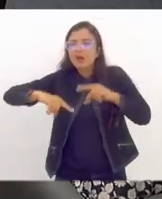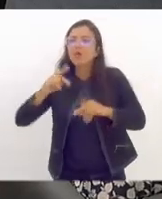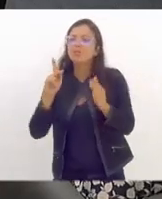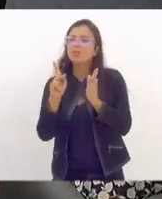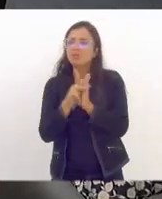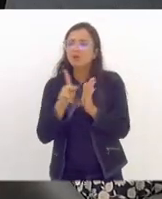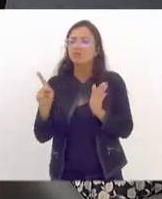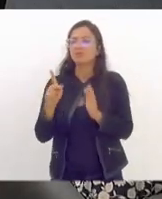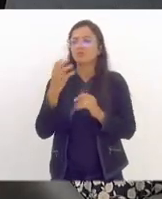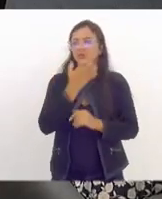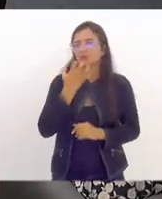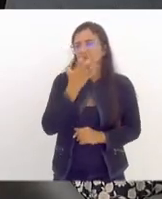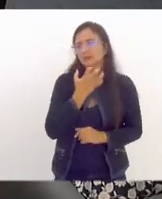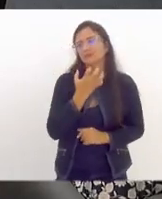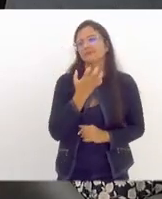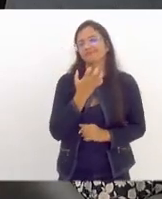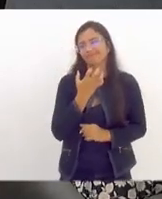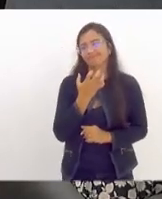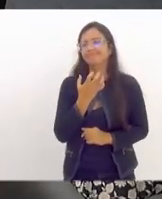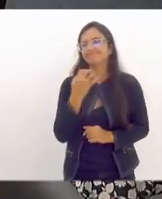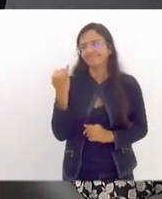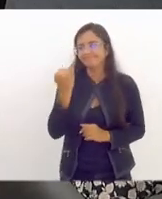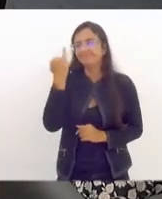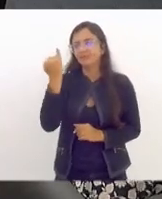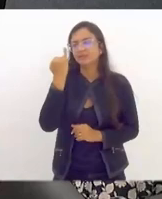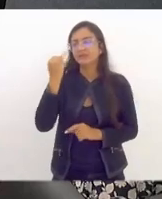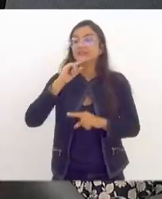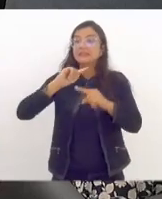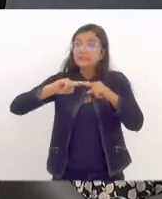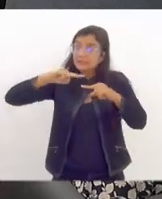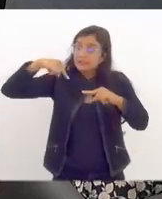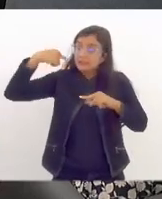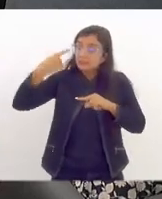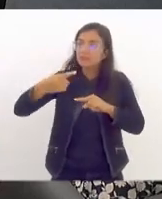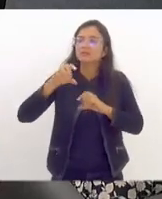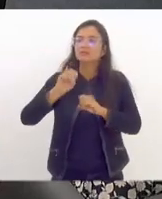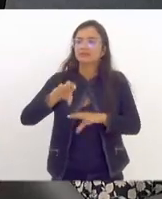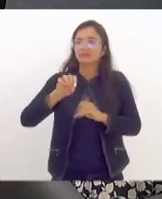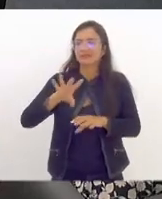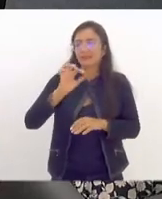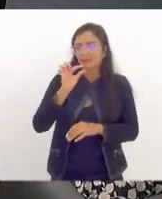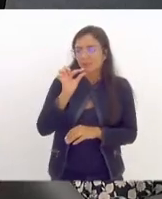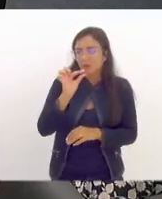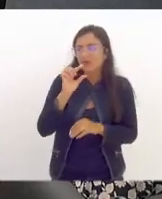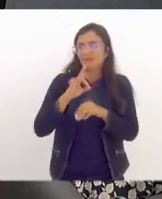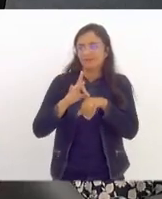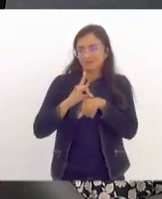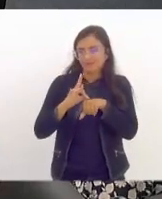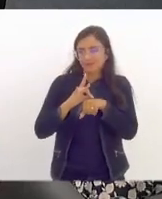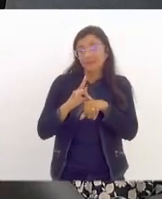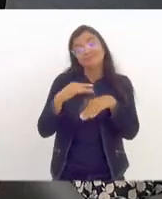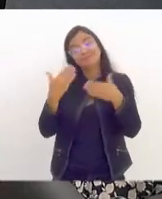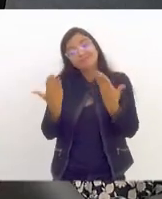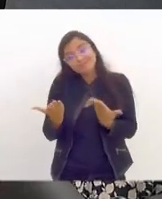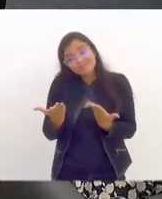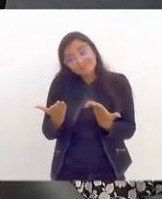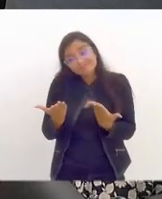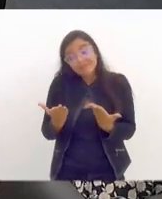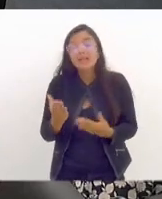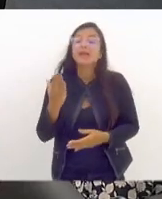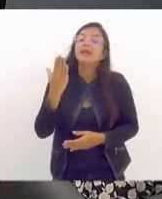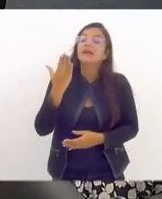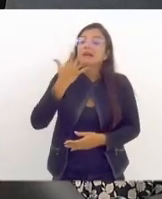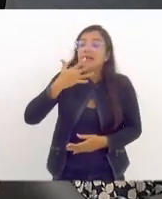que ele vai te pedir para depois me ensine as bolinhas pretas e é isso que acontece a